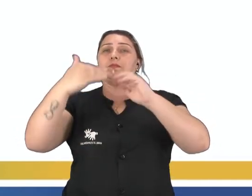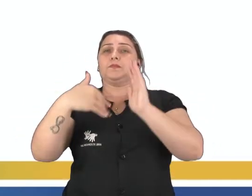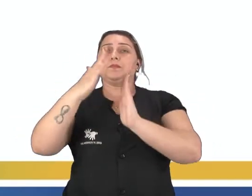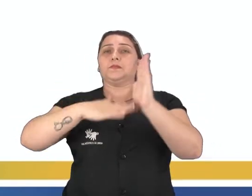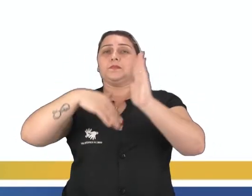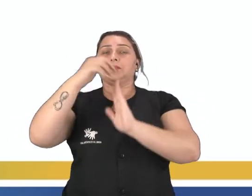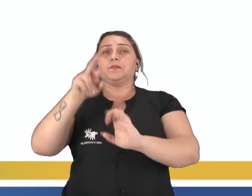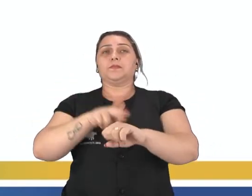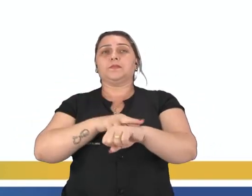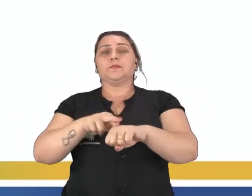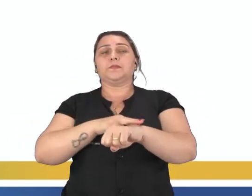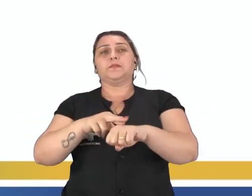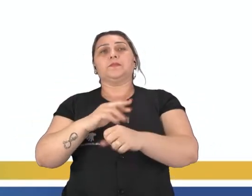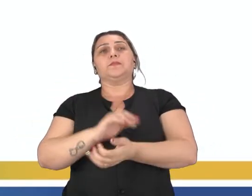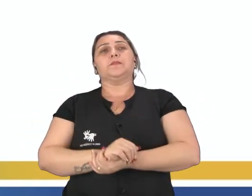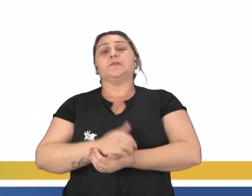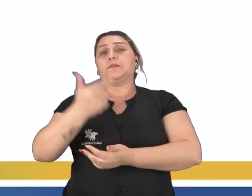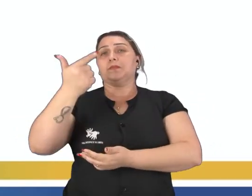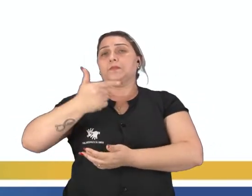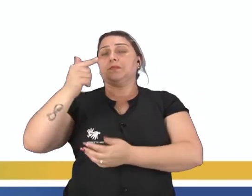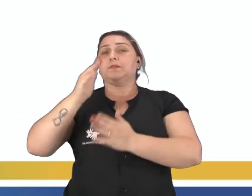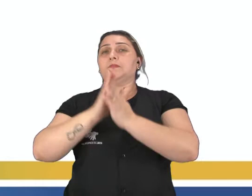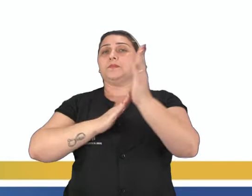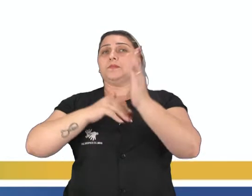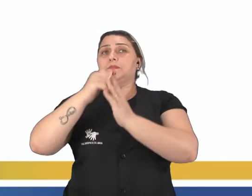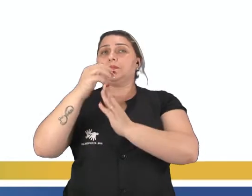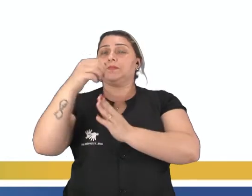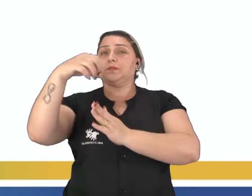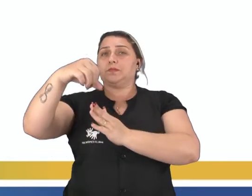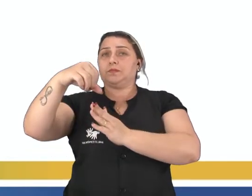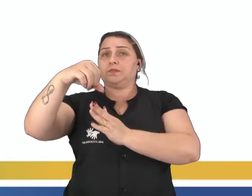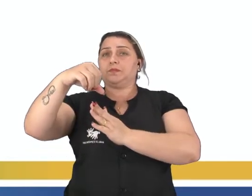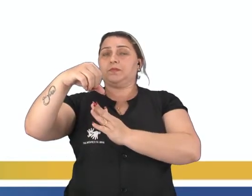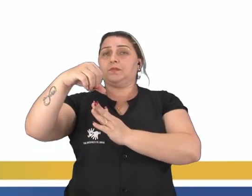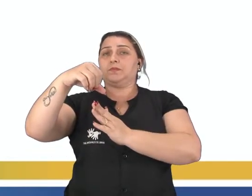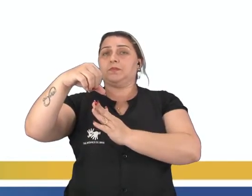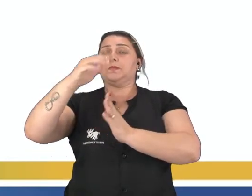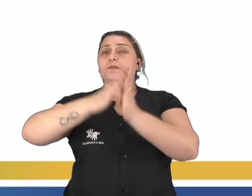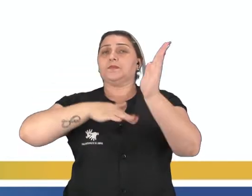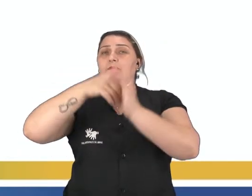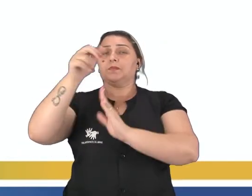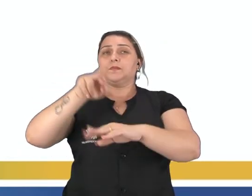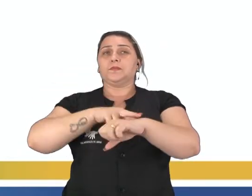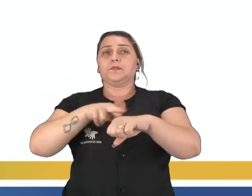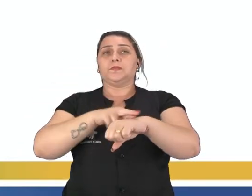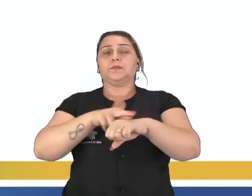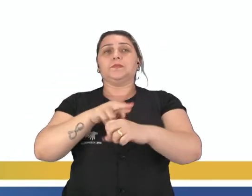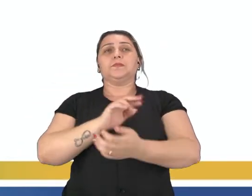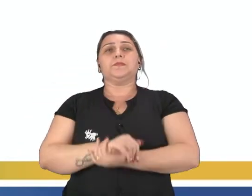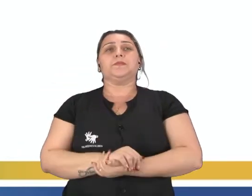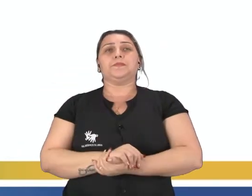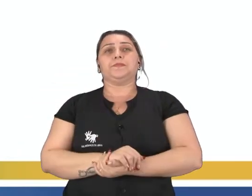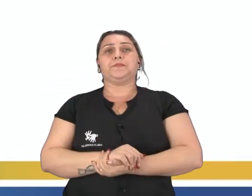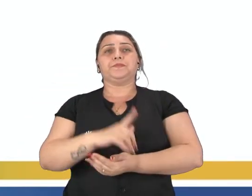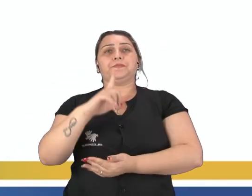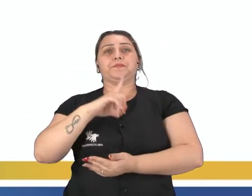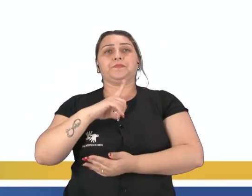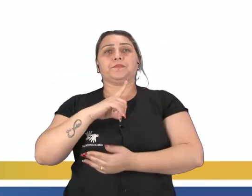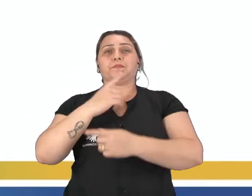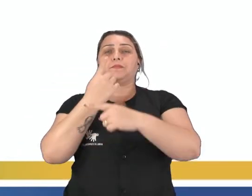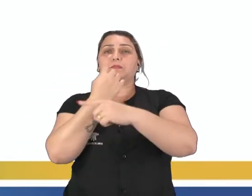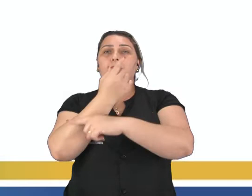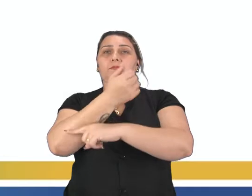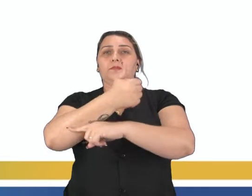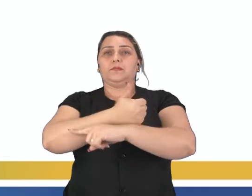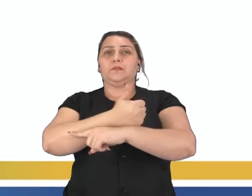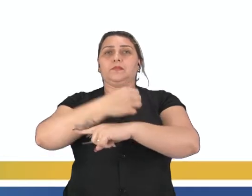roxo e o meu segundo círculo ele tem 9 partes pintadas de roxo. Então, eu tenho o quê?